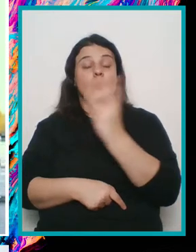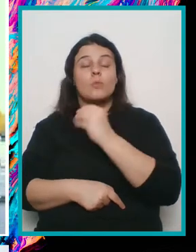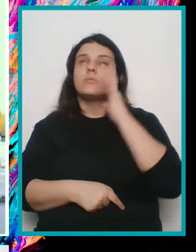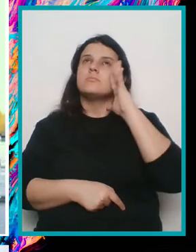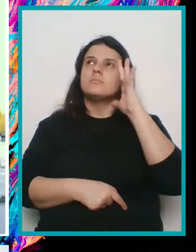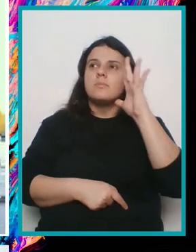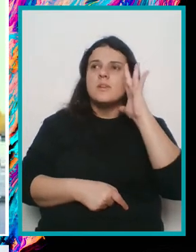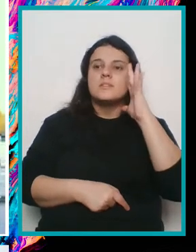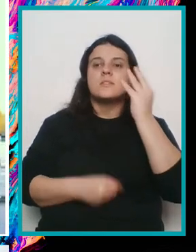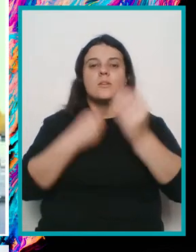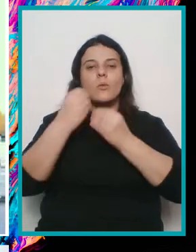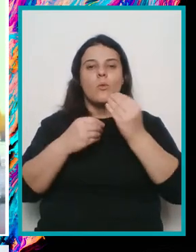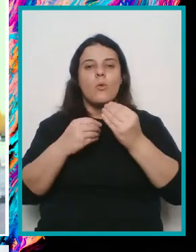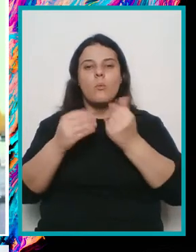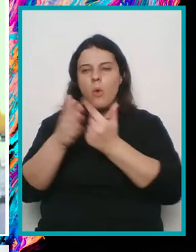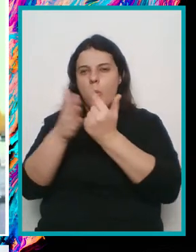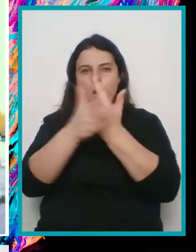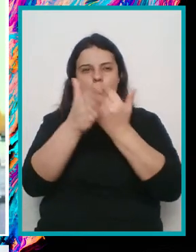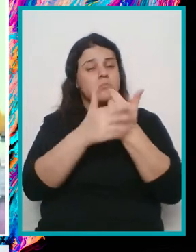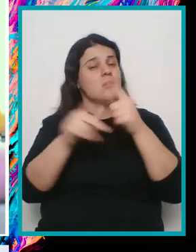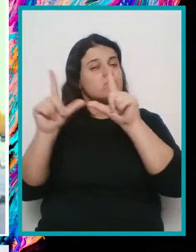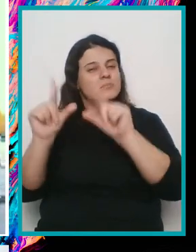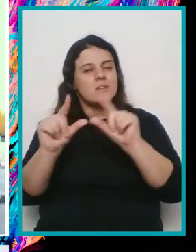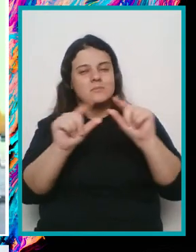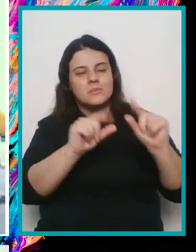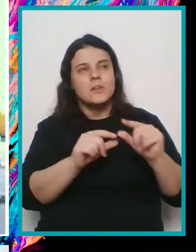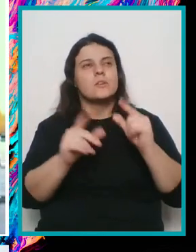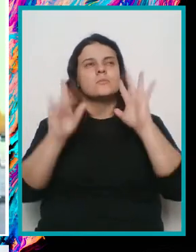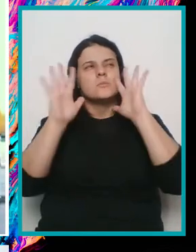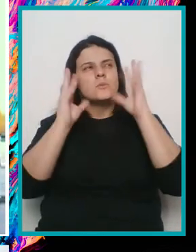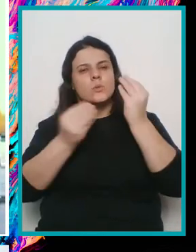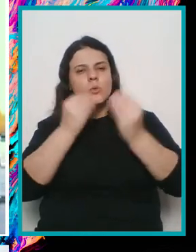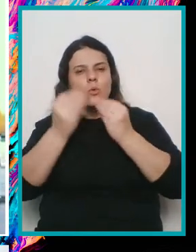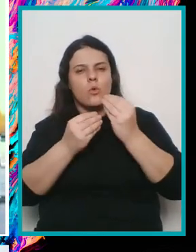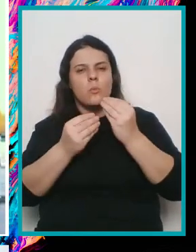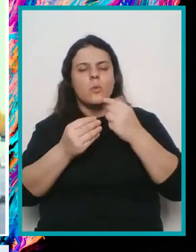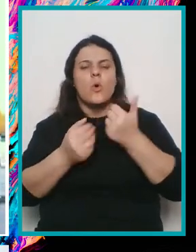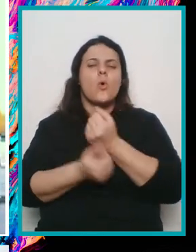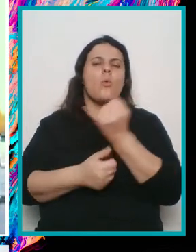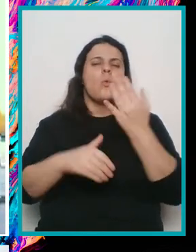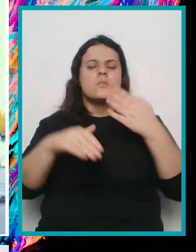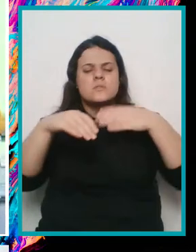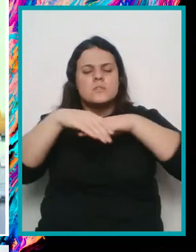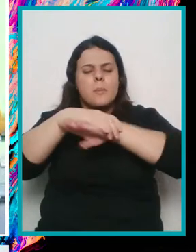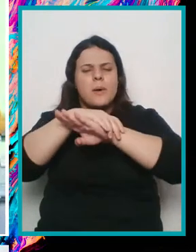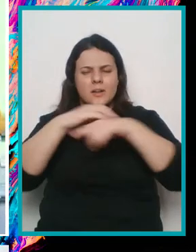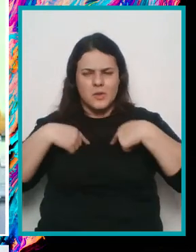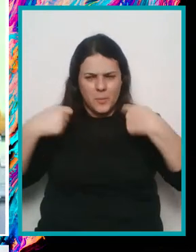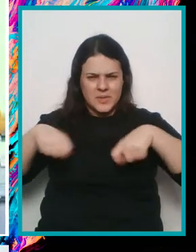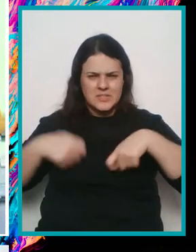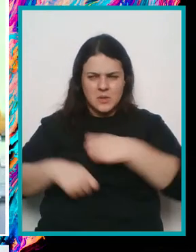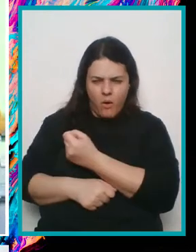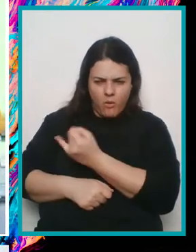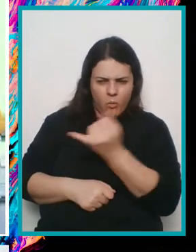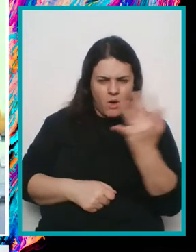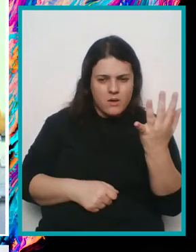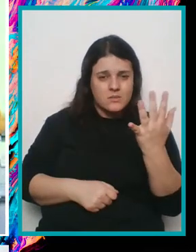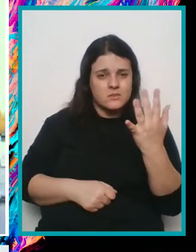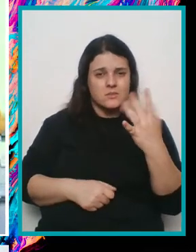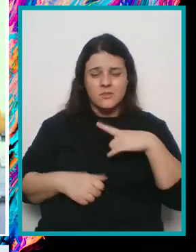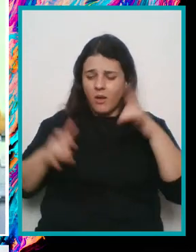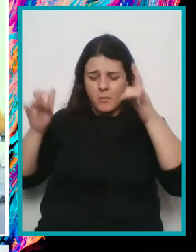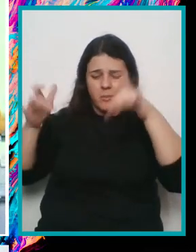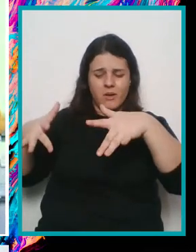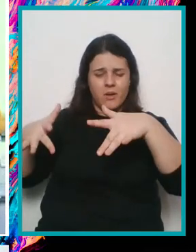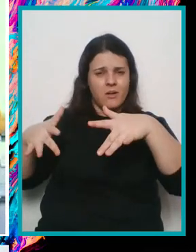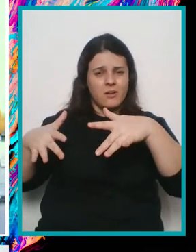aqui. E eu não tô usando pra nada, que eu tô em casa de quarentena, sabe? Então, é